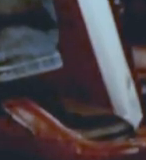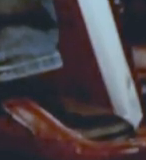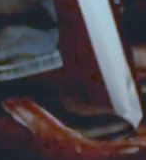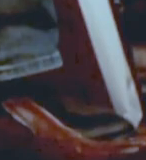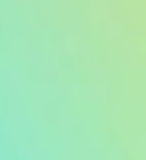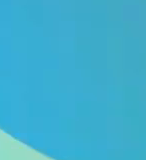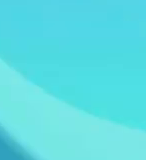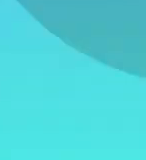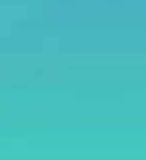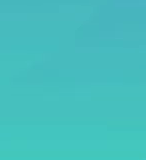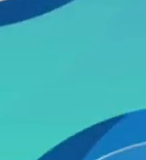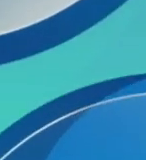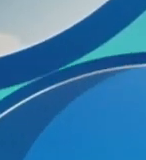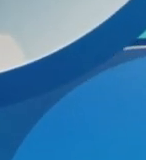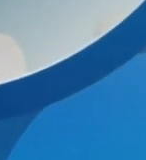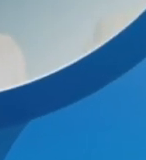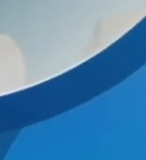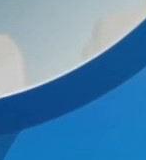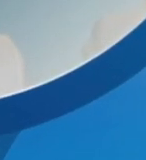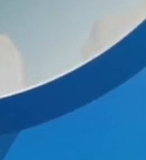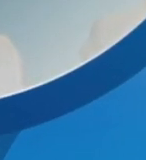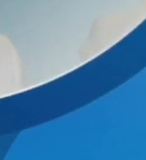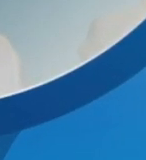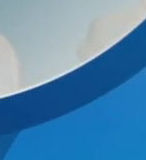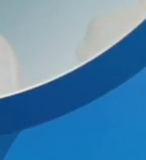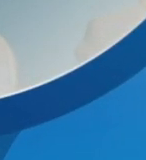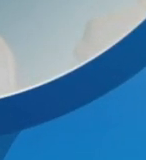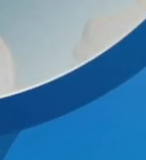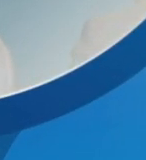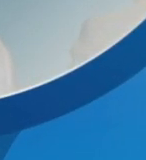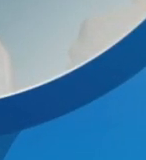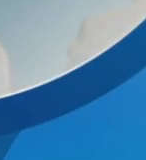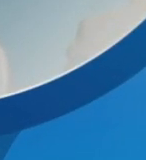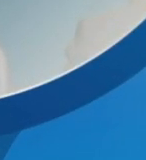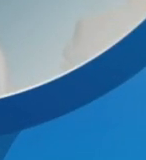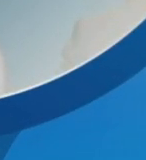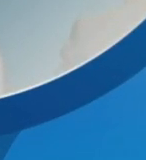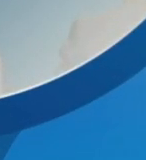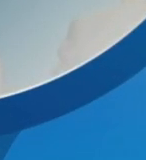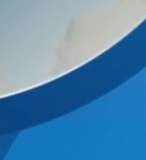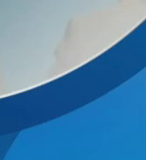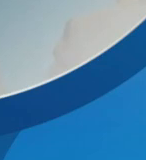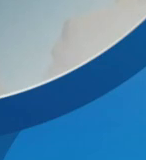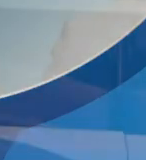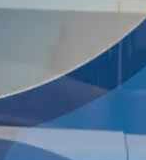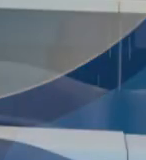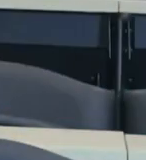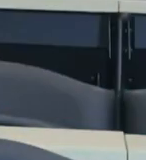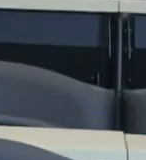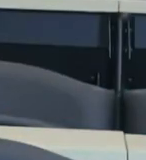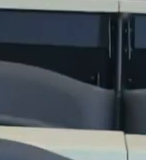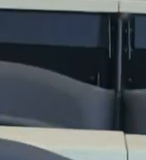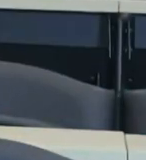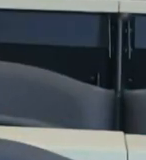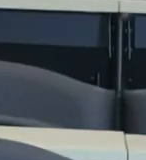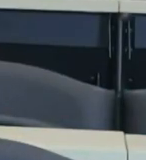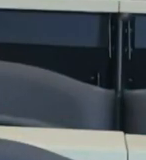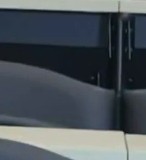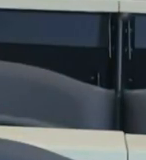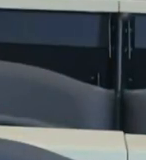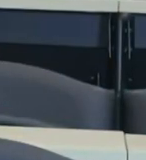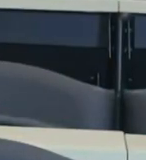profissional, palestras, seminários, os encontros catarinenses de hospitais, entre outros. Os laboratórios, as clínicas e os